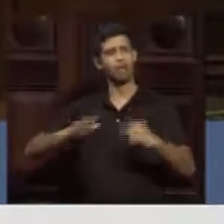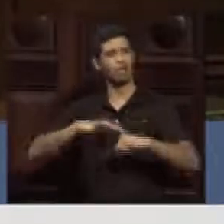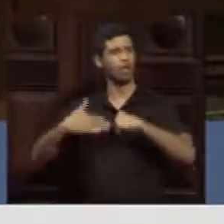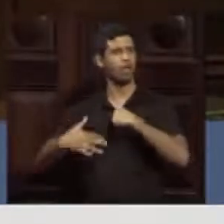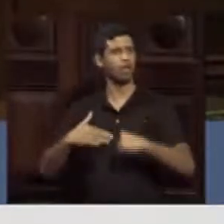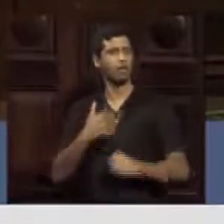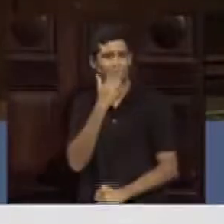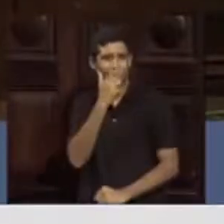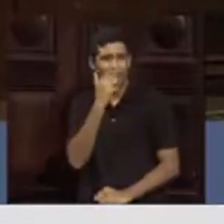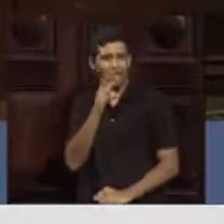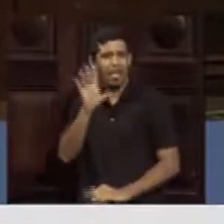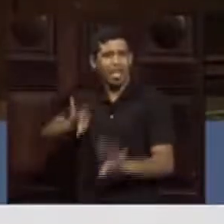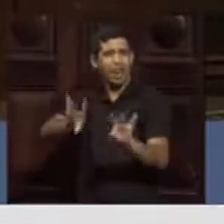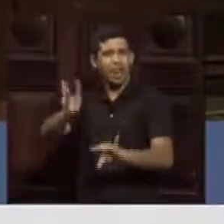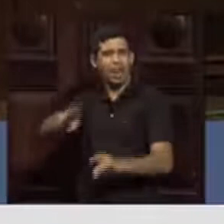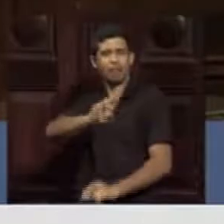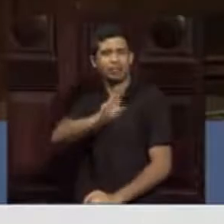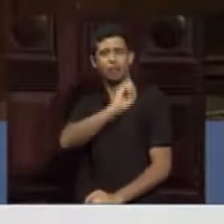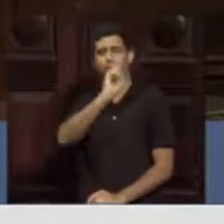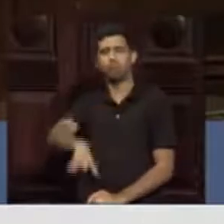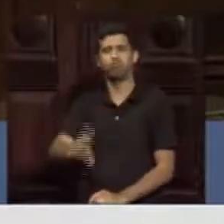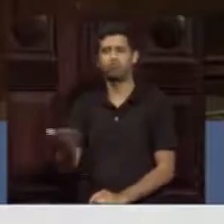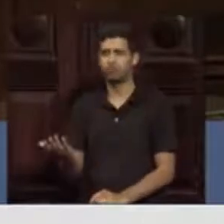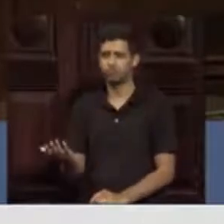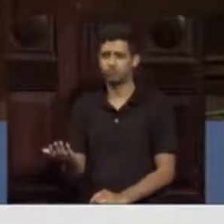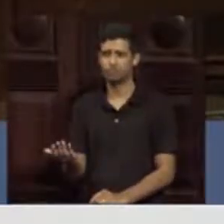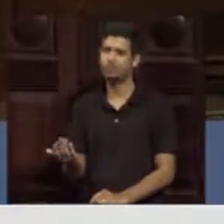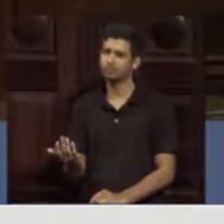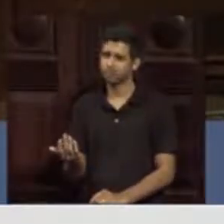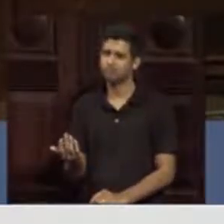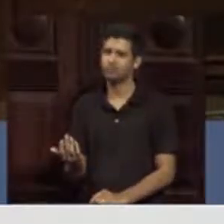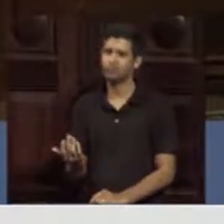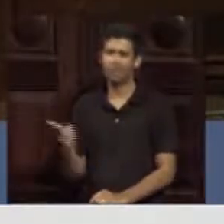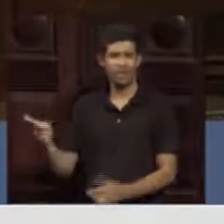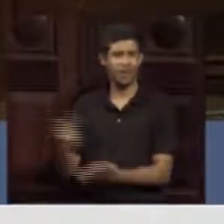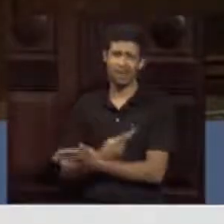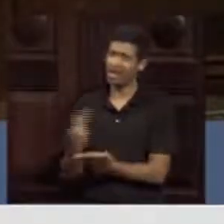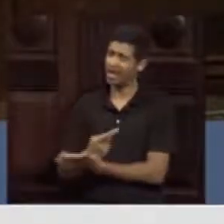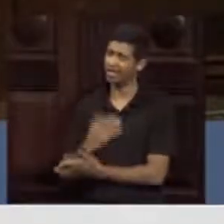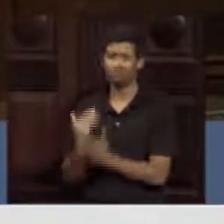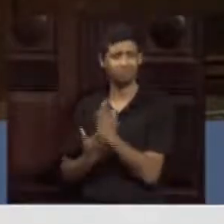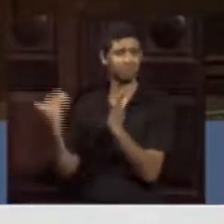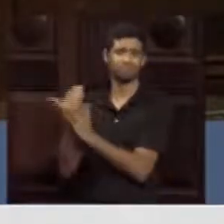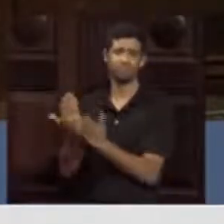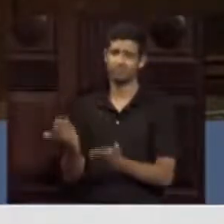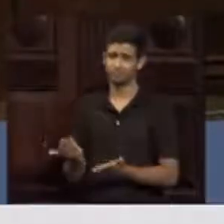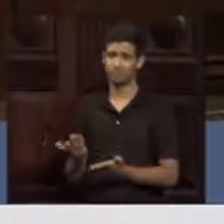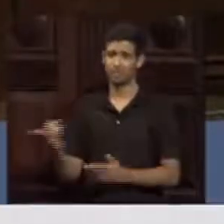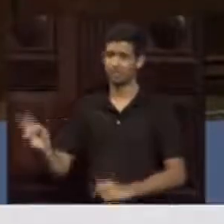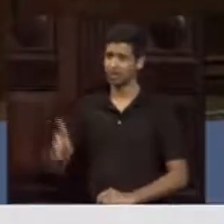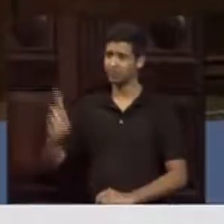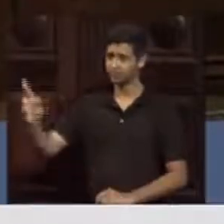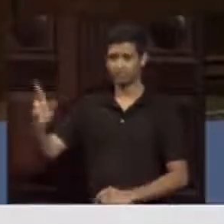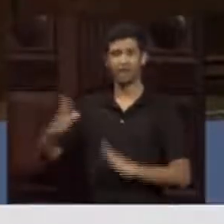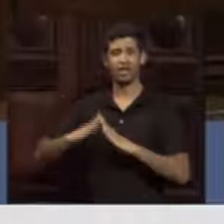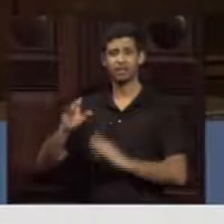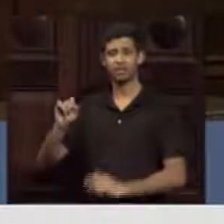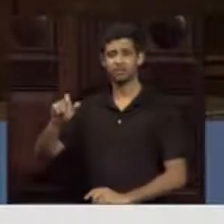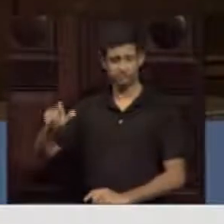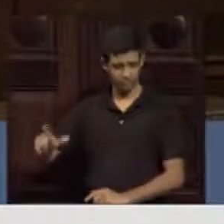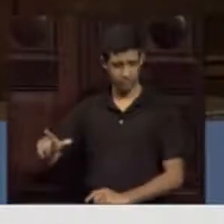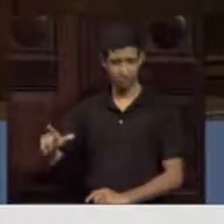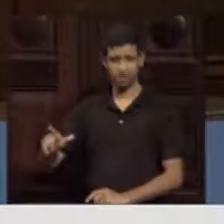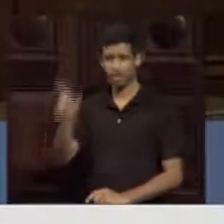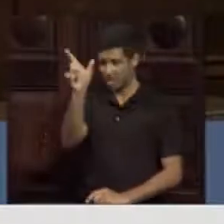lama o nome do Poder Executivo Municipal. Está mais errado ainda o chefe do Poder Executivo, o